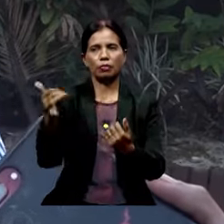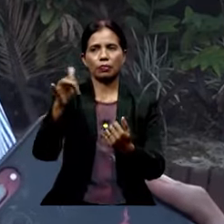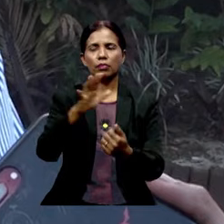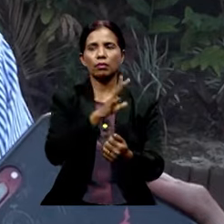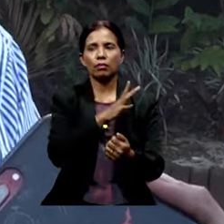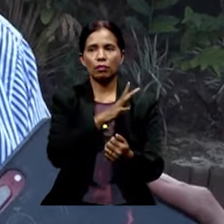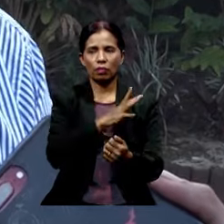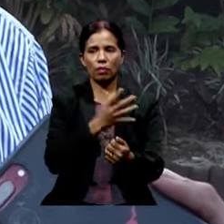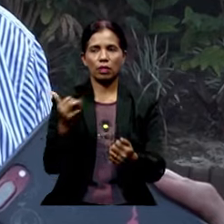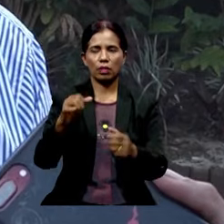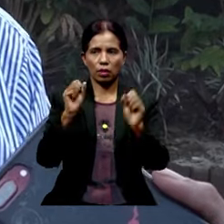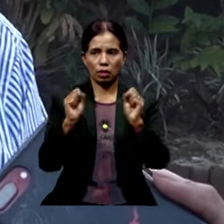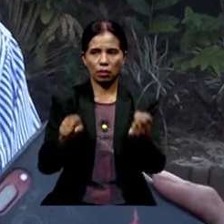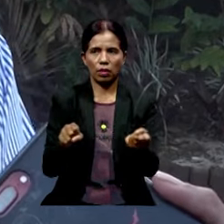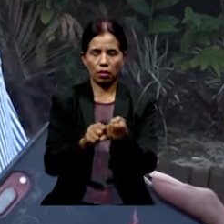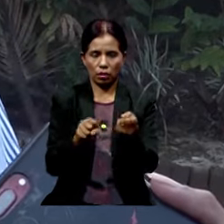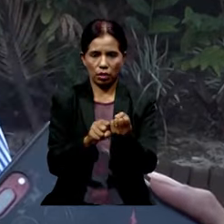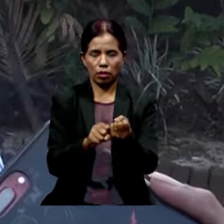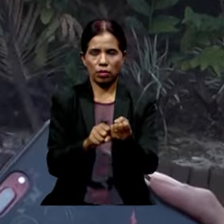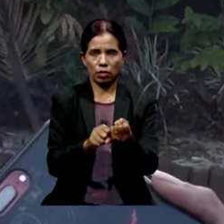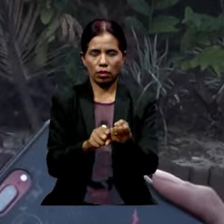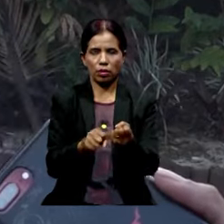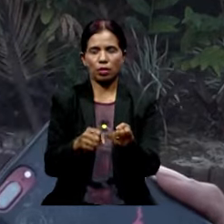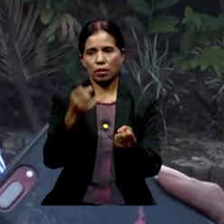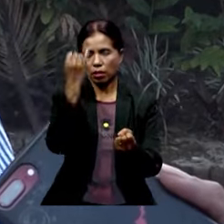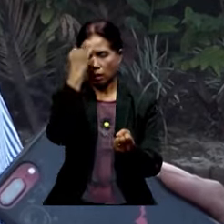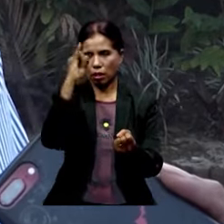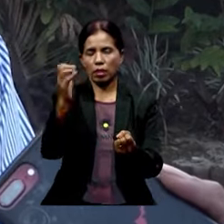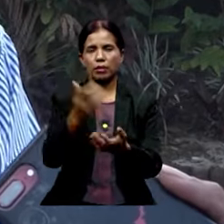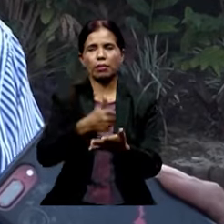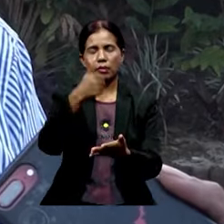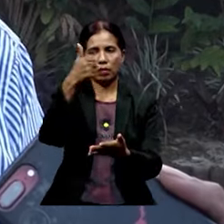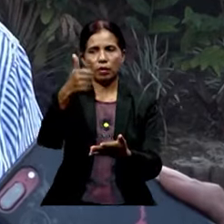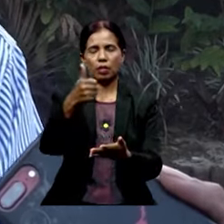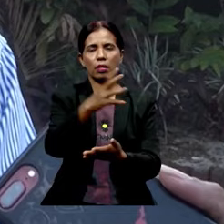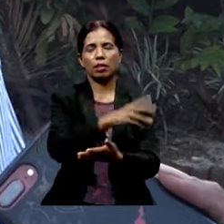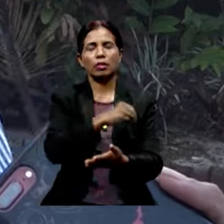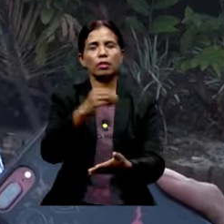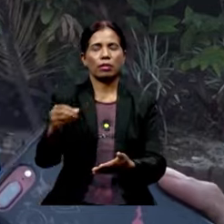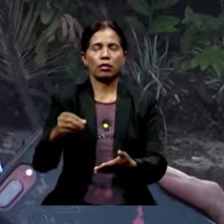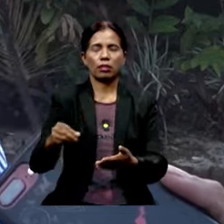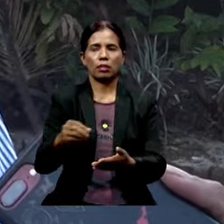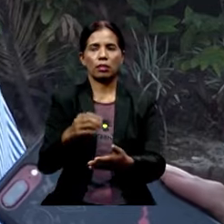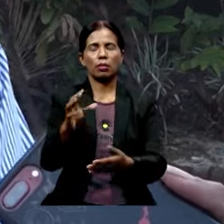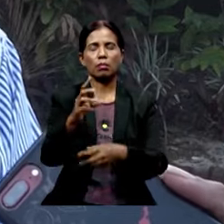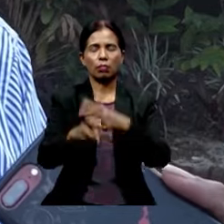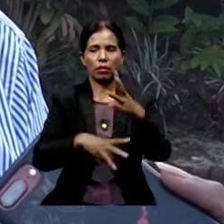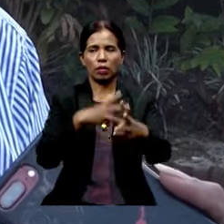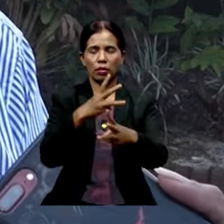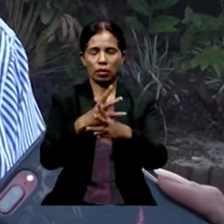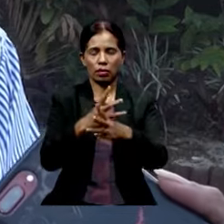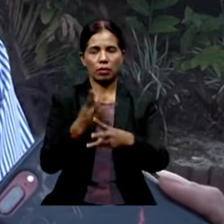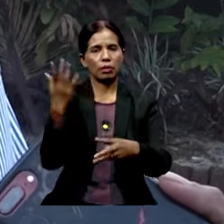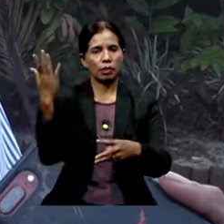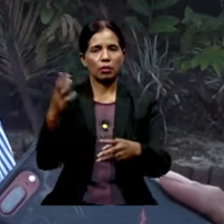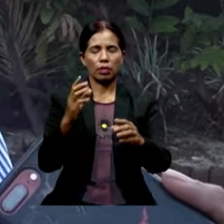que sirva de apoio suficiente para Itália tomar ou de Feira Mundial, né? Dali de tão mais Milão,